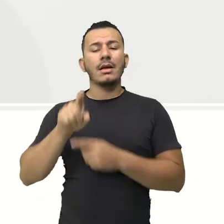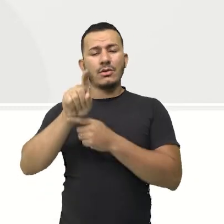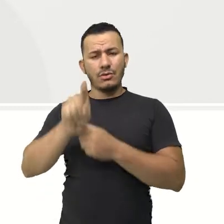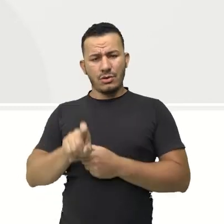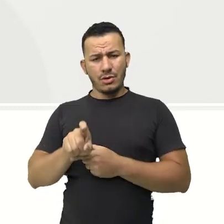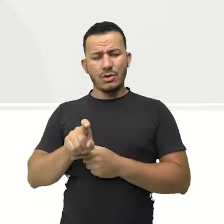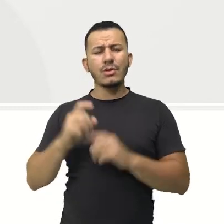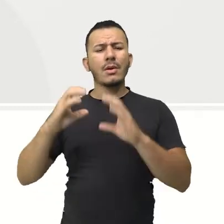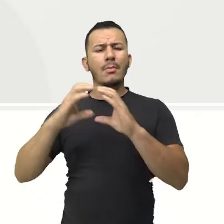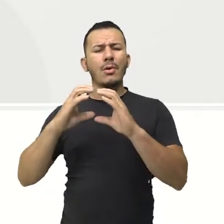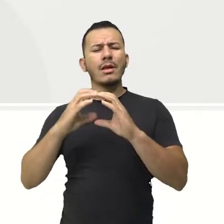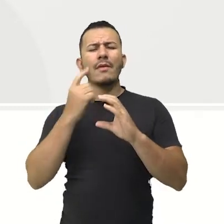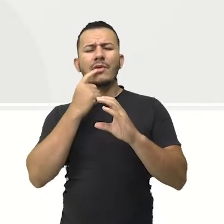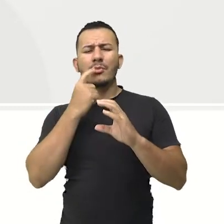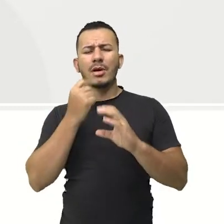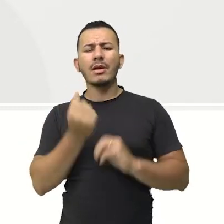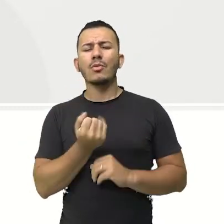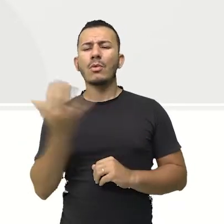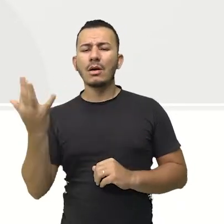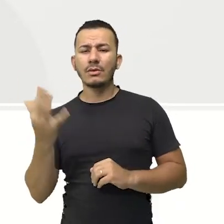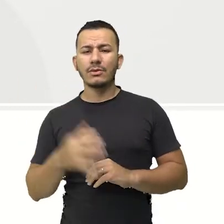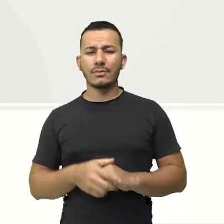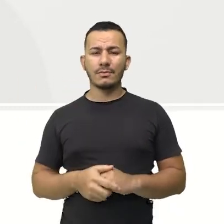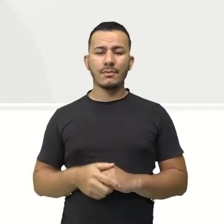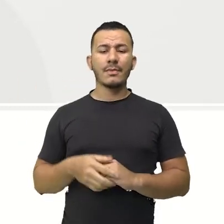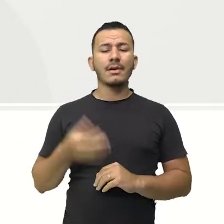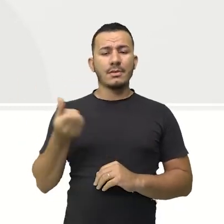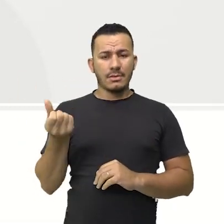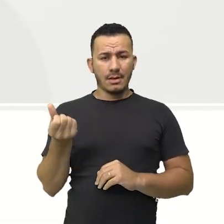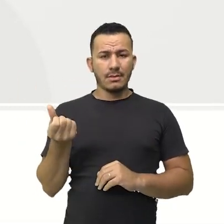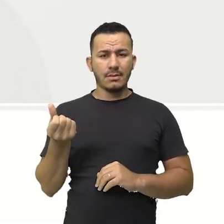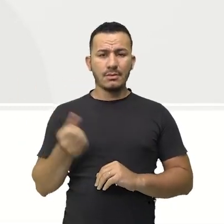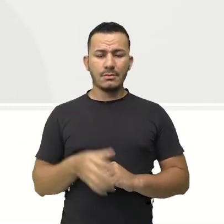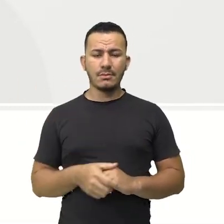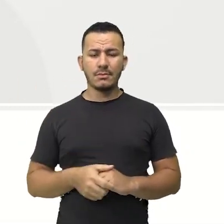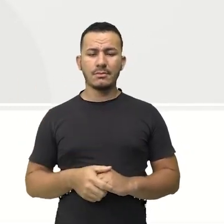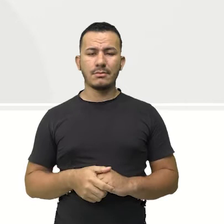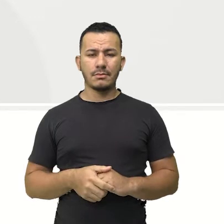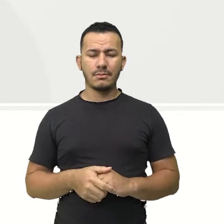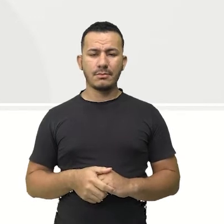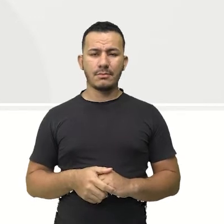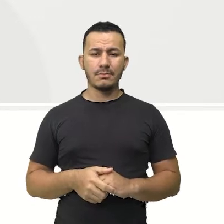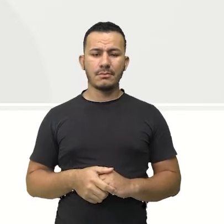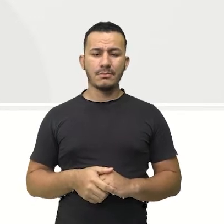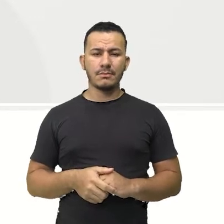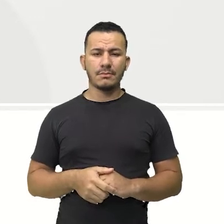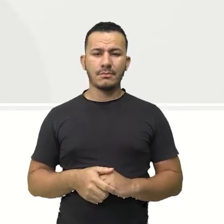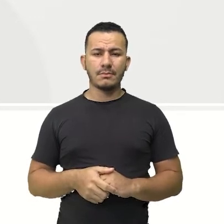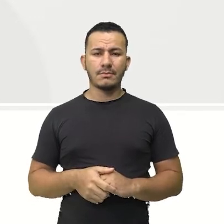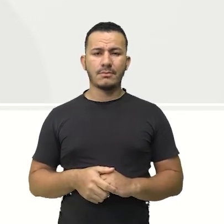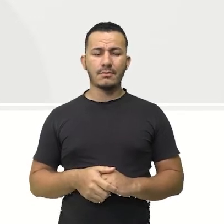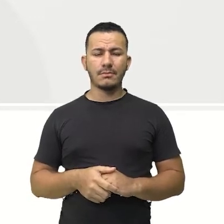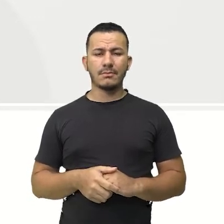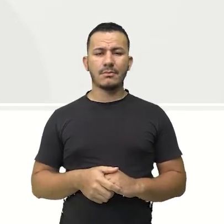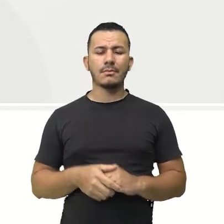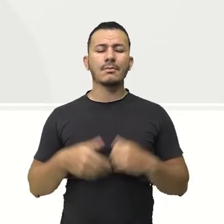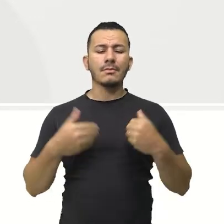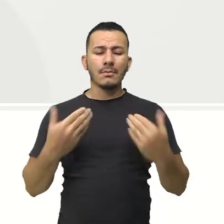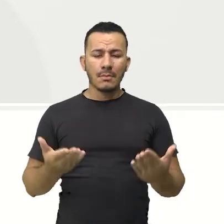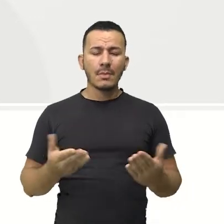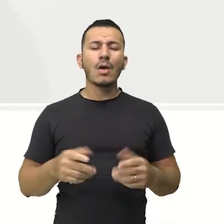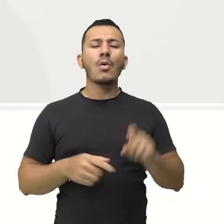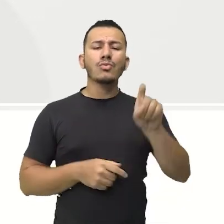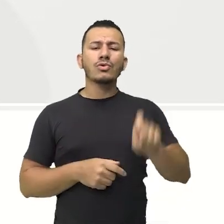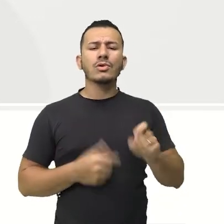mais quantas bolinhas? 1, 2, 3, 4, 5, 6 bolinhas. Agora, aprenda eu quero deixar